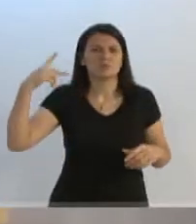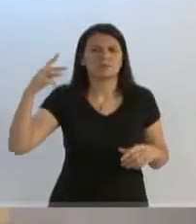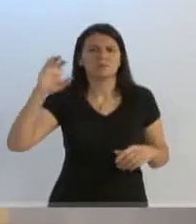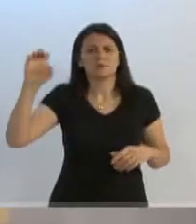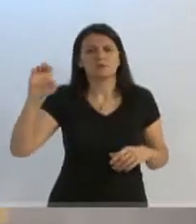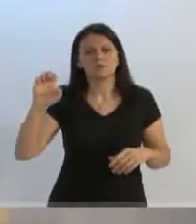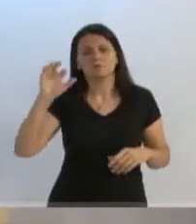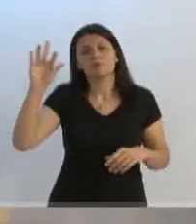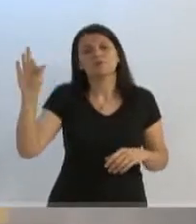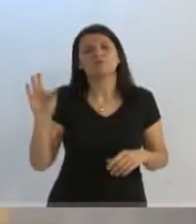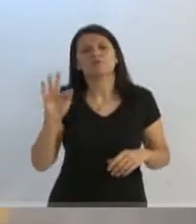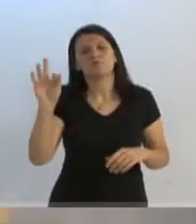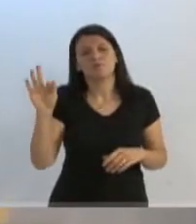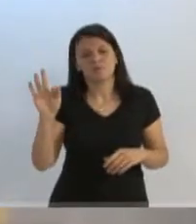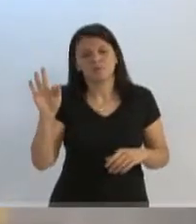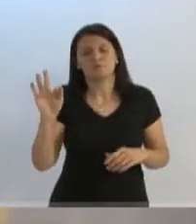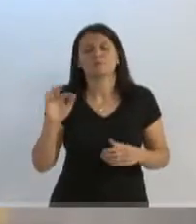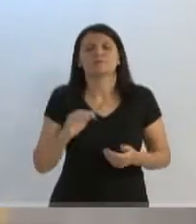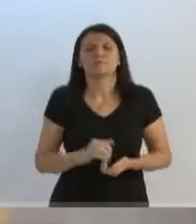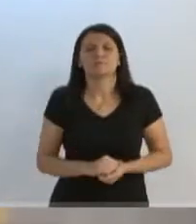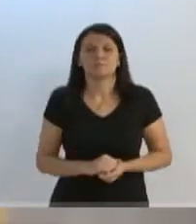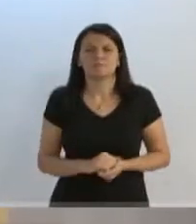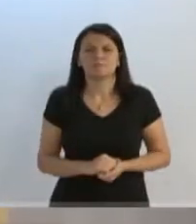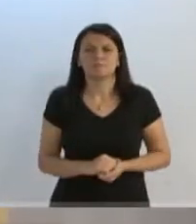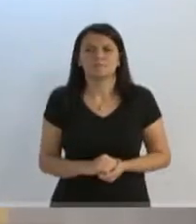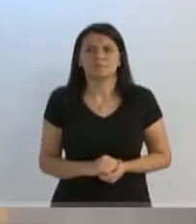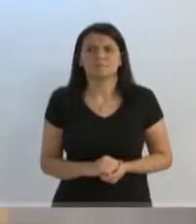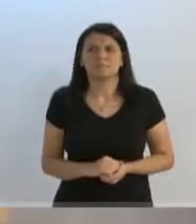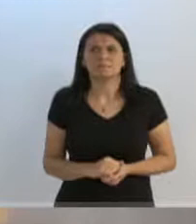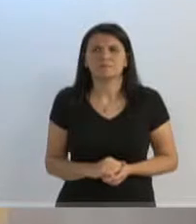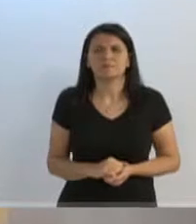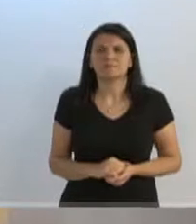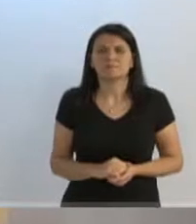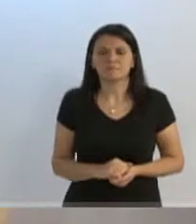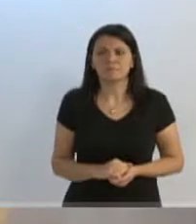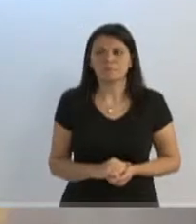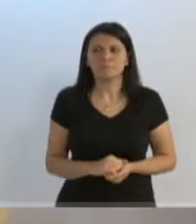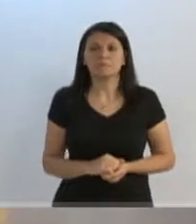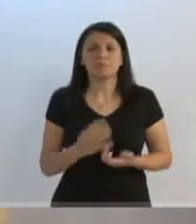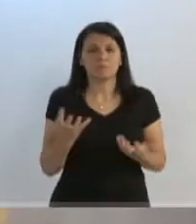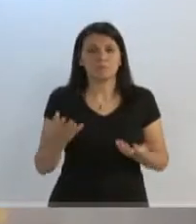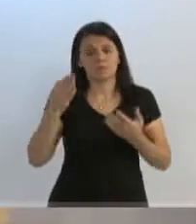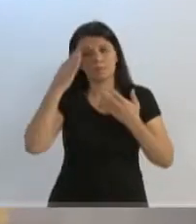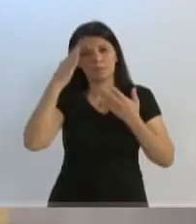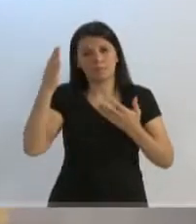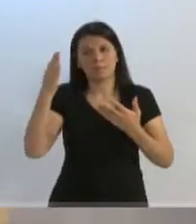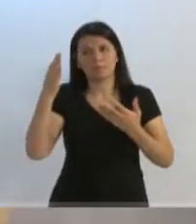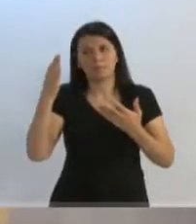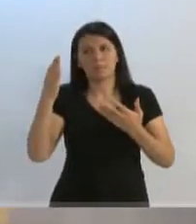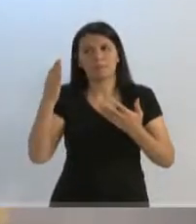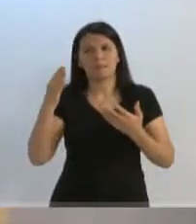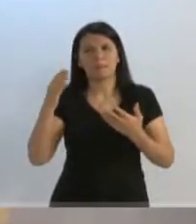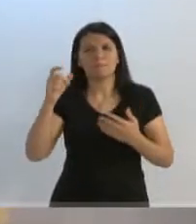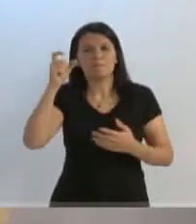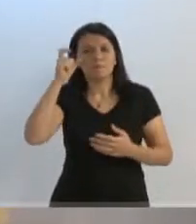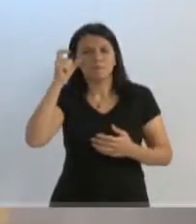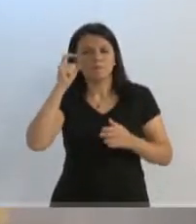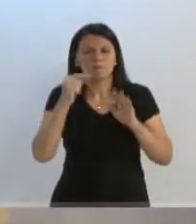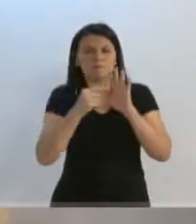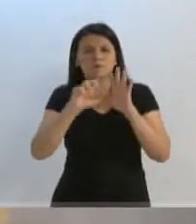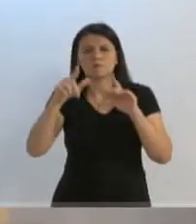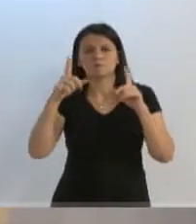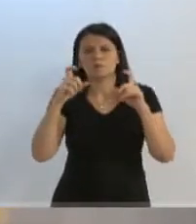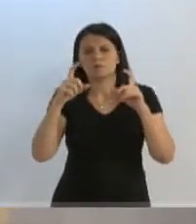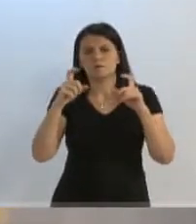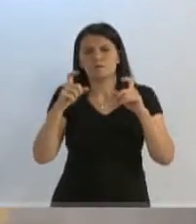quanto na federal eu quero agradecer a partir do ar e depois dessa foto tem uma outra